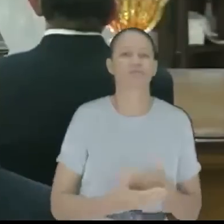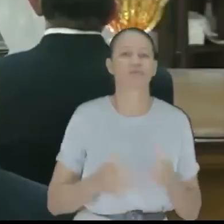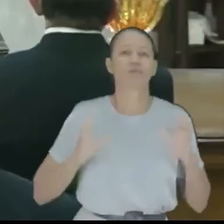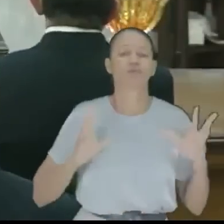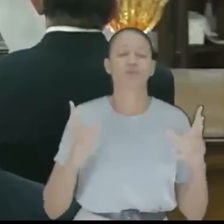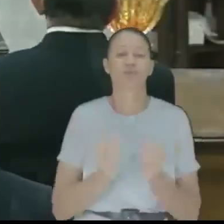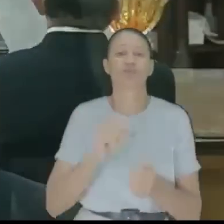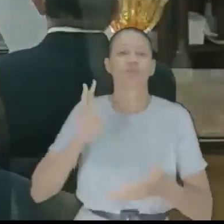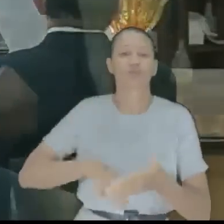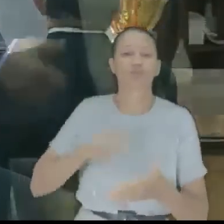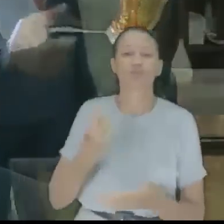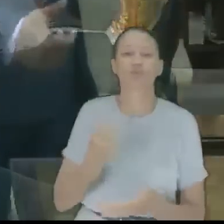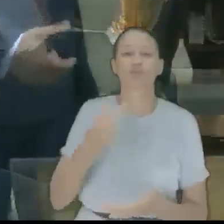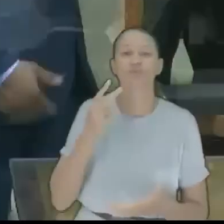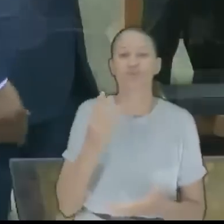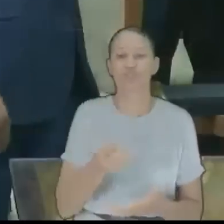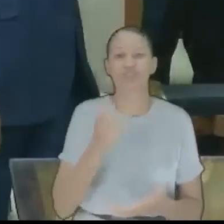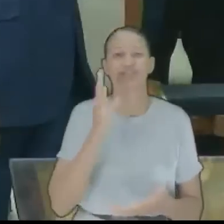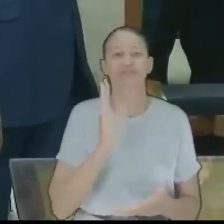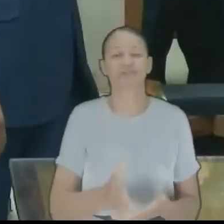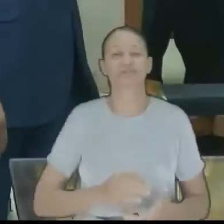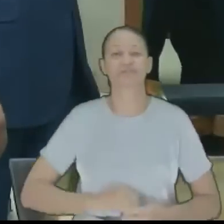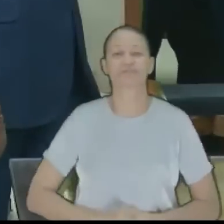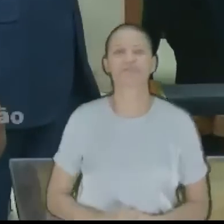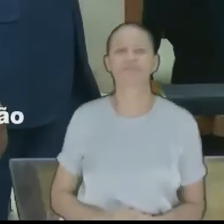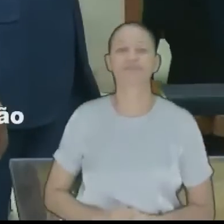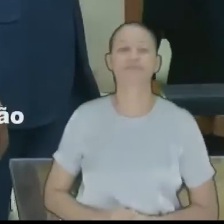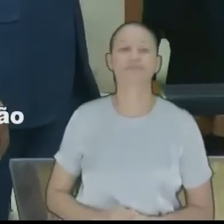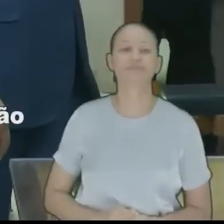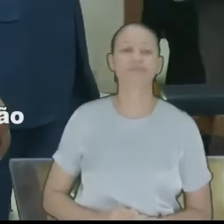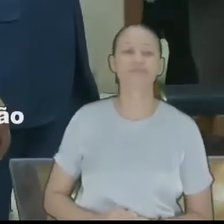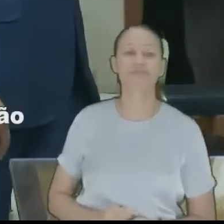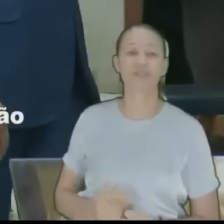Todo mundo leia. 1, 2, 3.